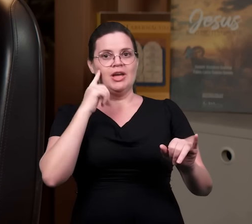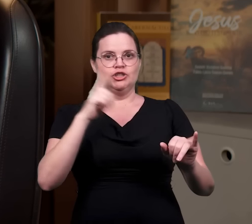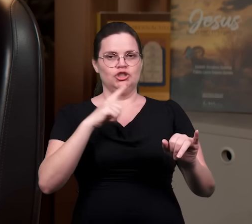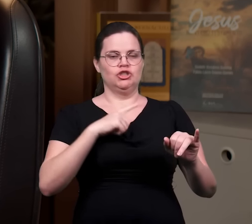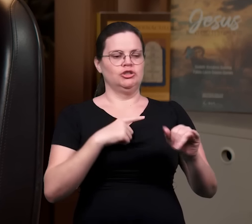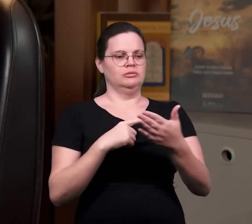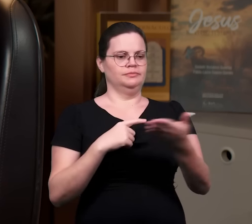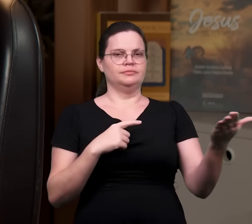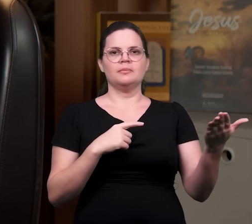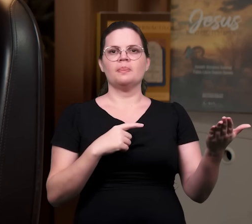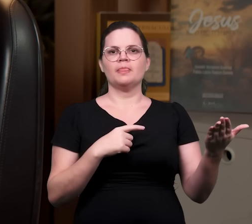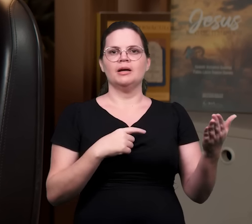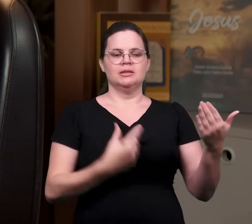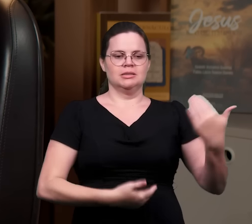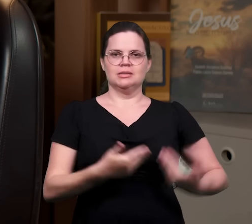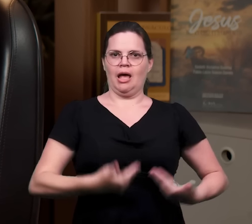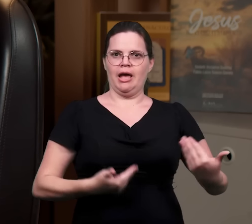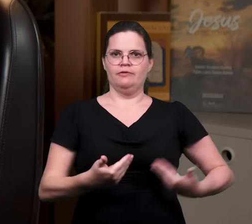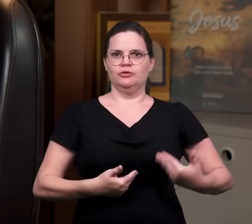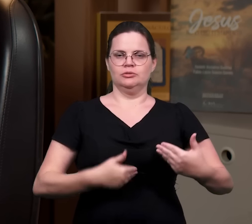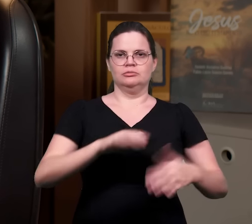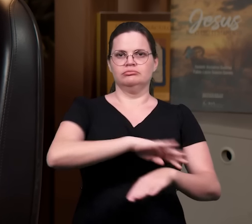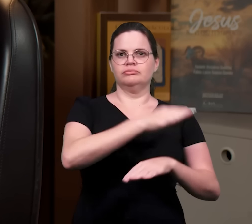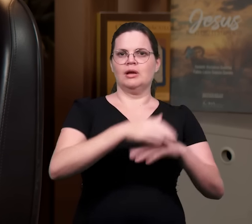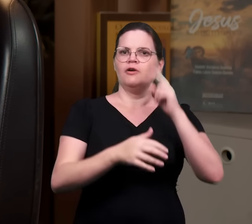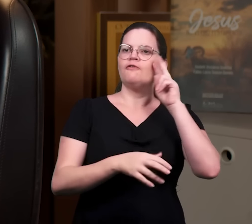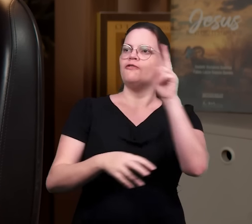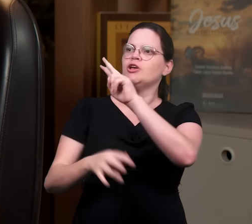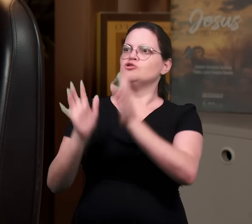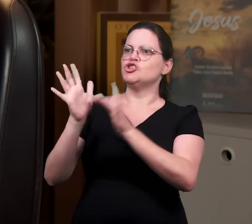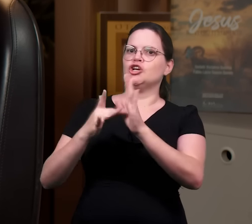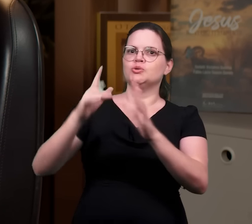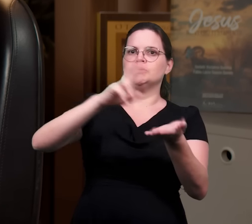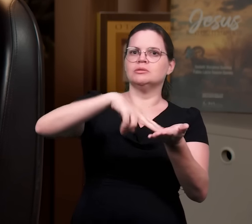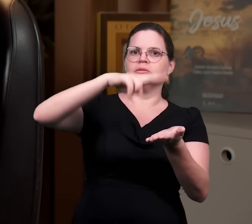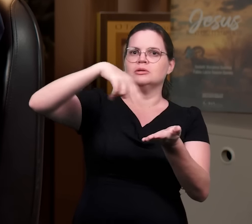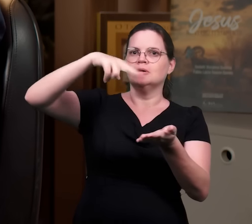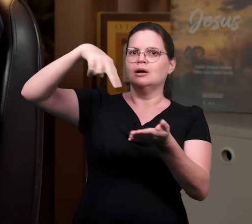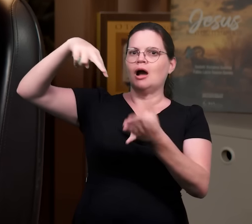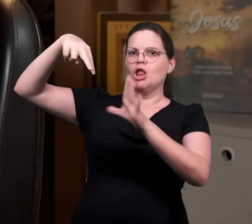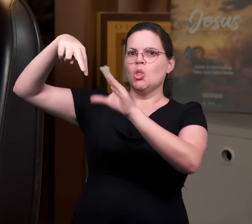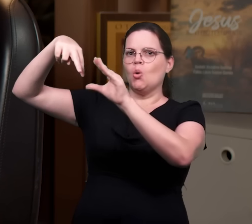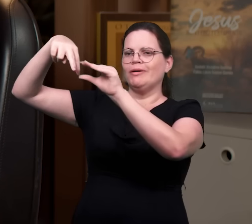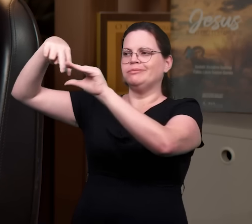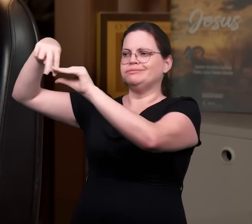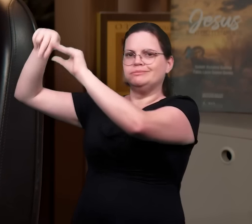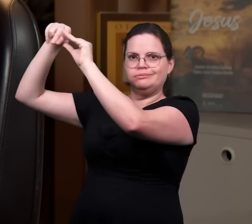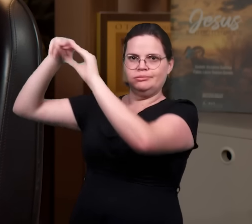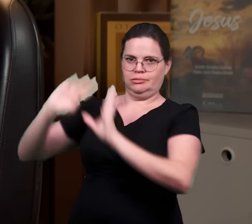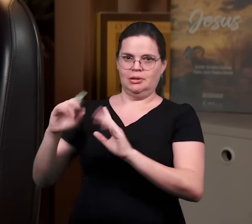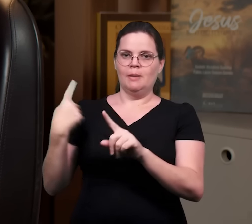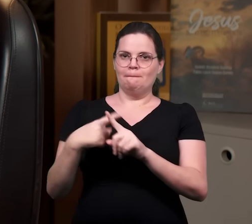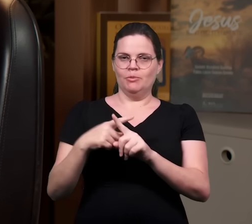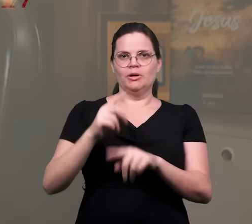estavam ali os servos do Senhor, os discípulos, os apóstolos estavam ali, vendo Jesus ser elevado ao céu